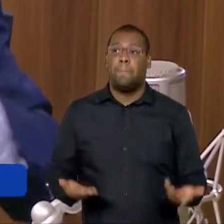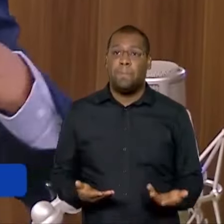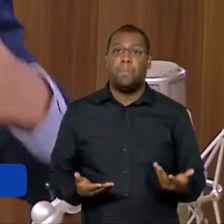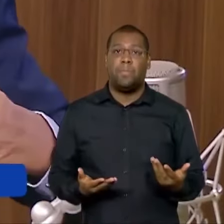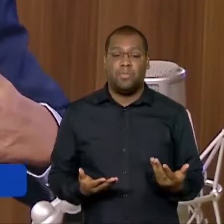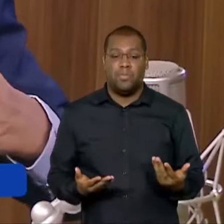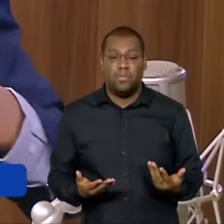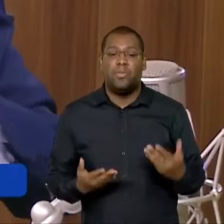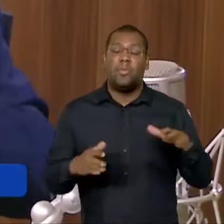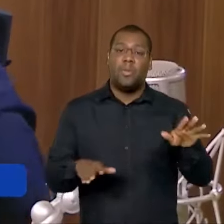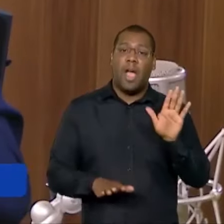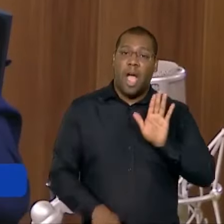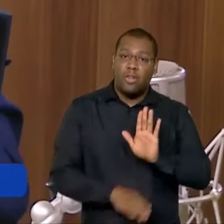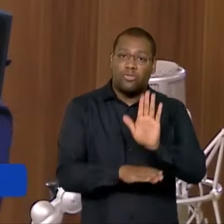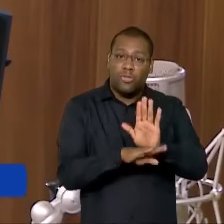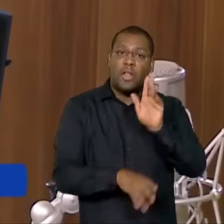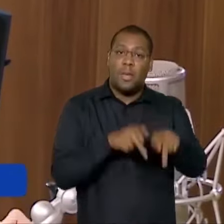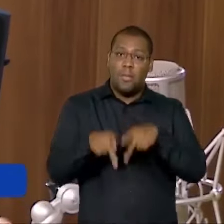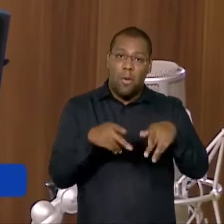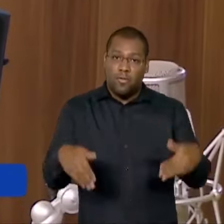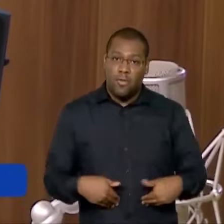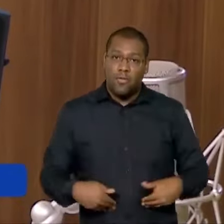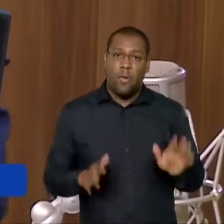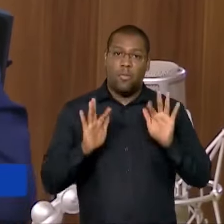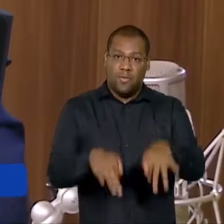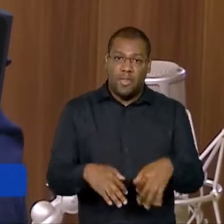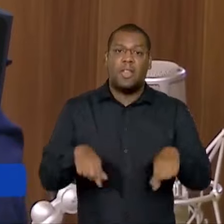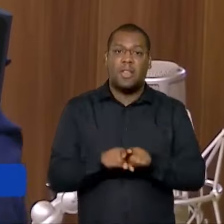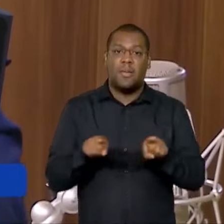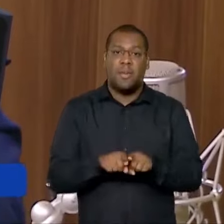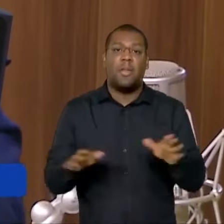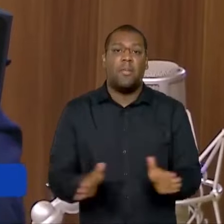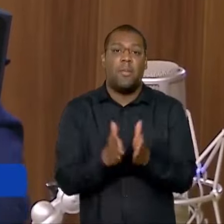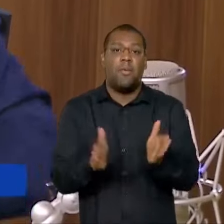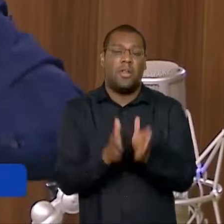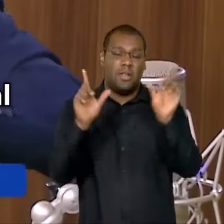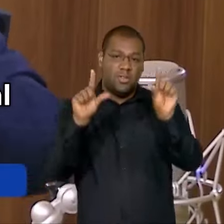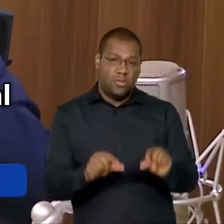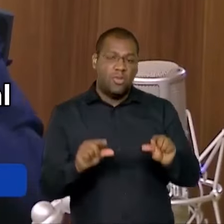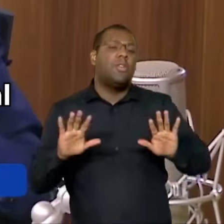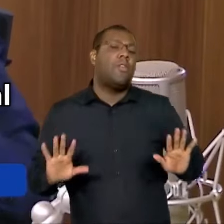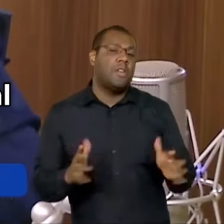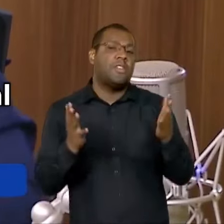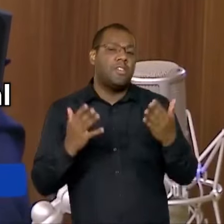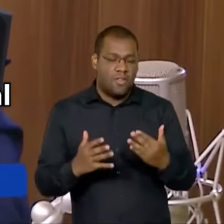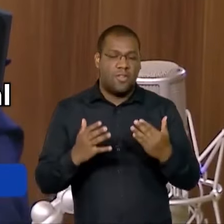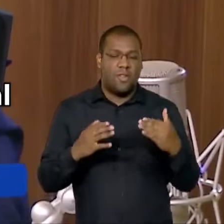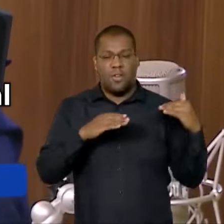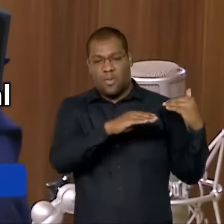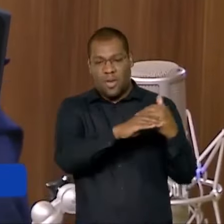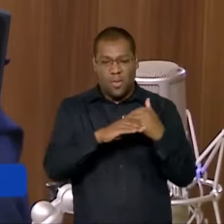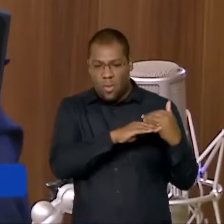conceito. Tirar da fome, reduzir a pobreza, do outro lado, promoção da dignidade e agora, dentro dessa